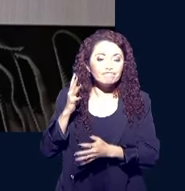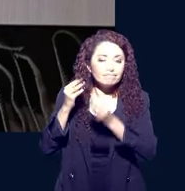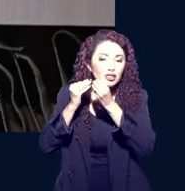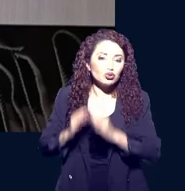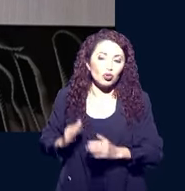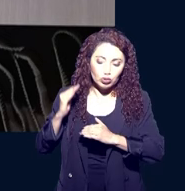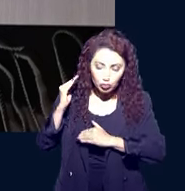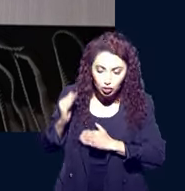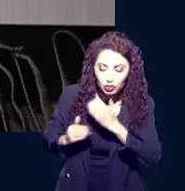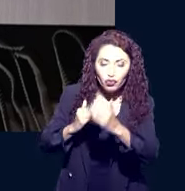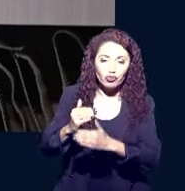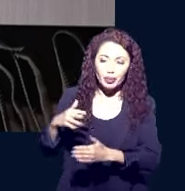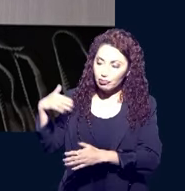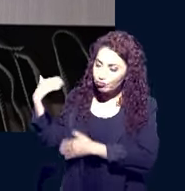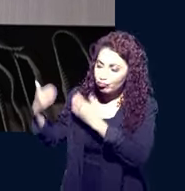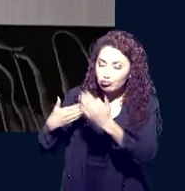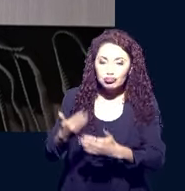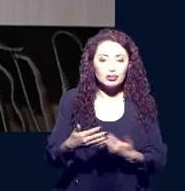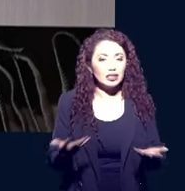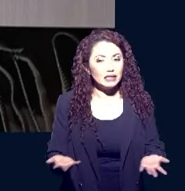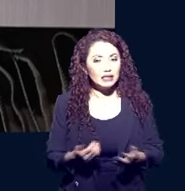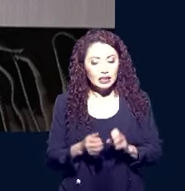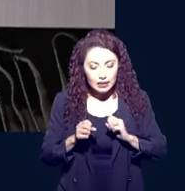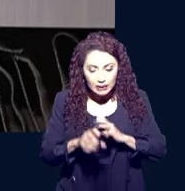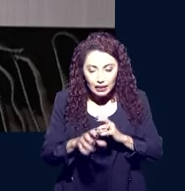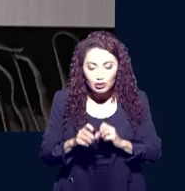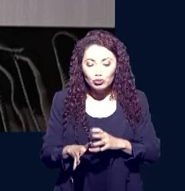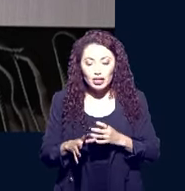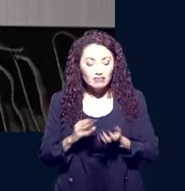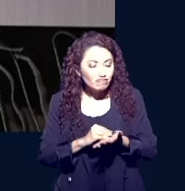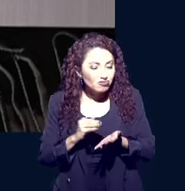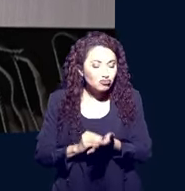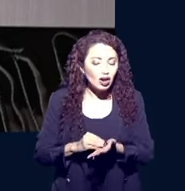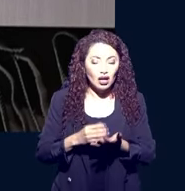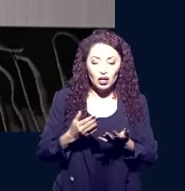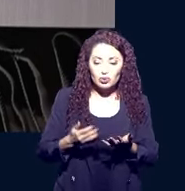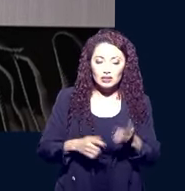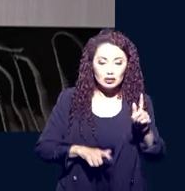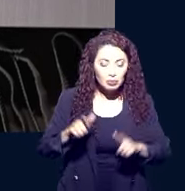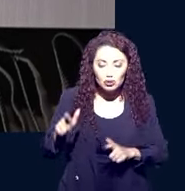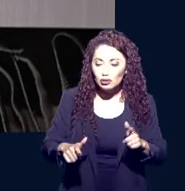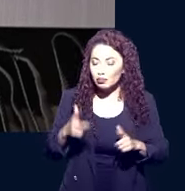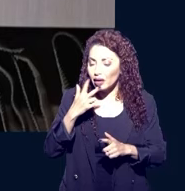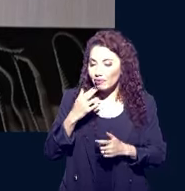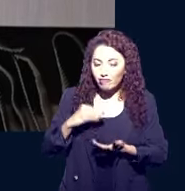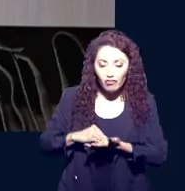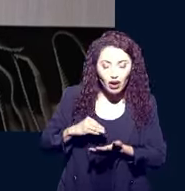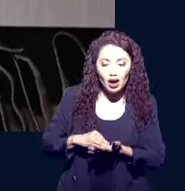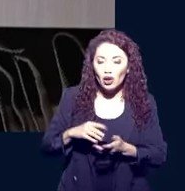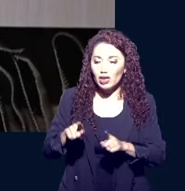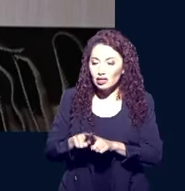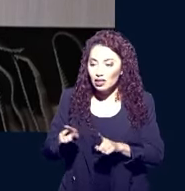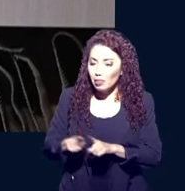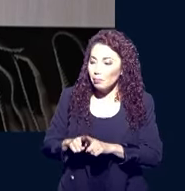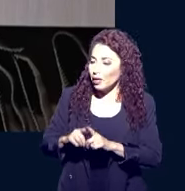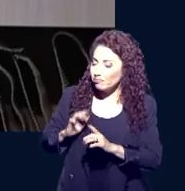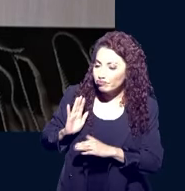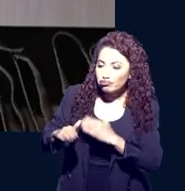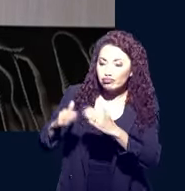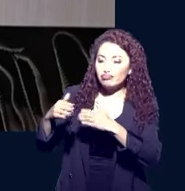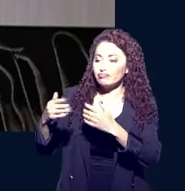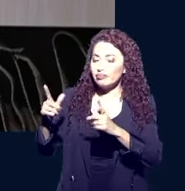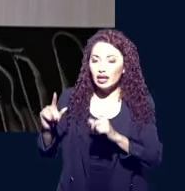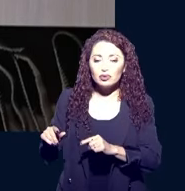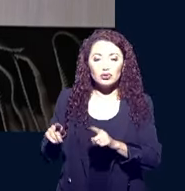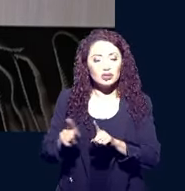educação deficiente faz vidas menos iluminadas trabalhadores menos produtivos e elites menos Preparadas